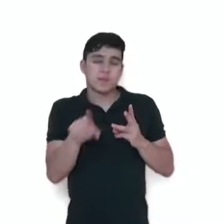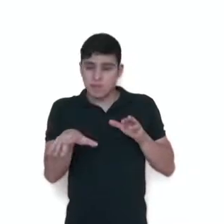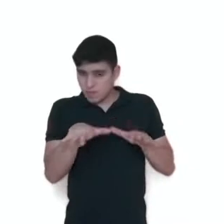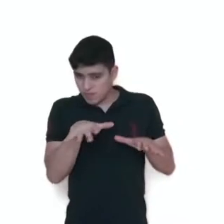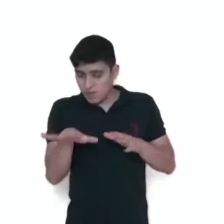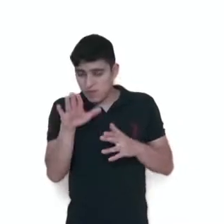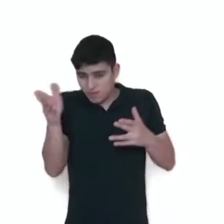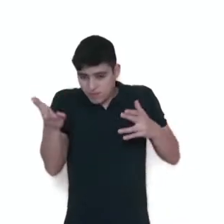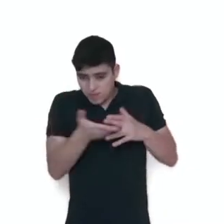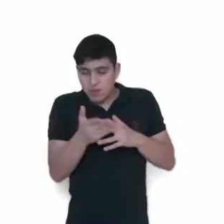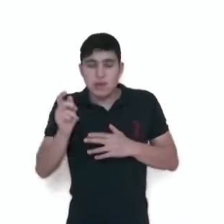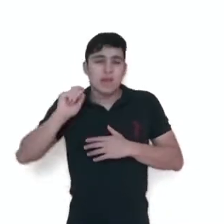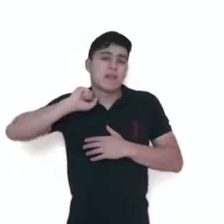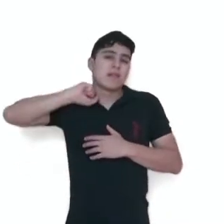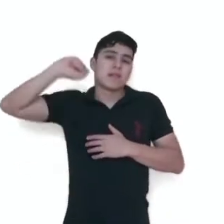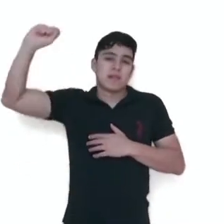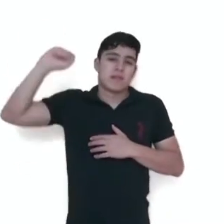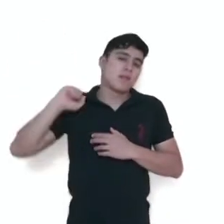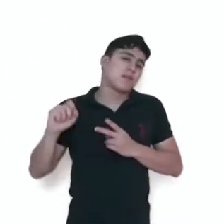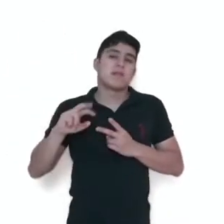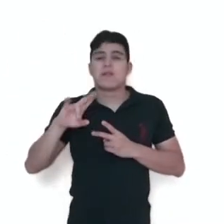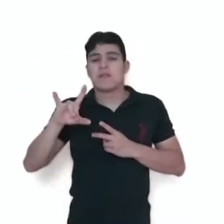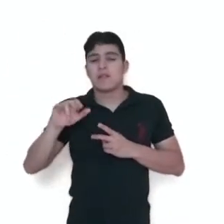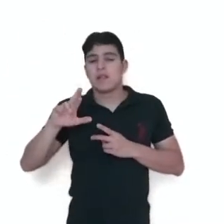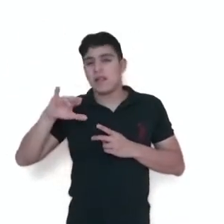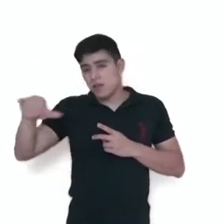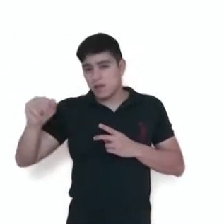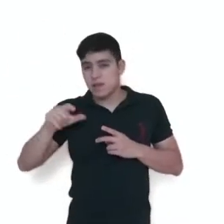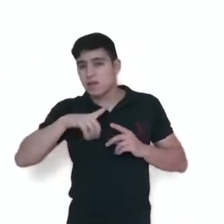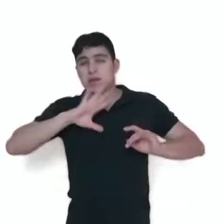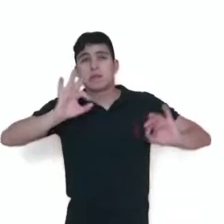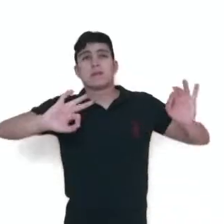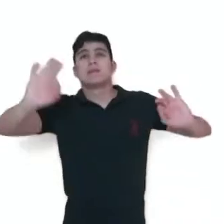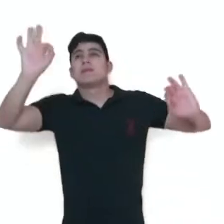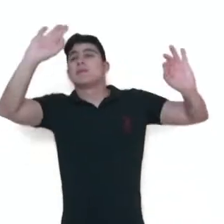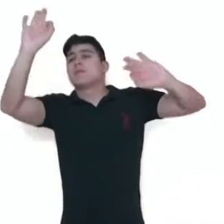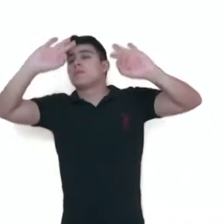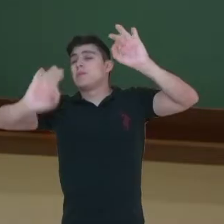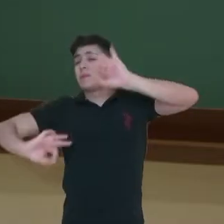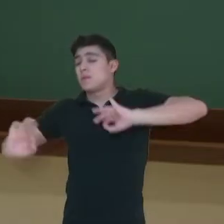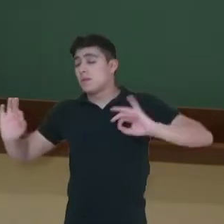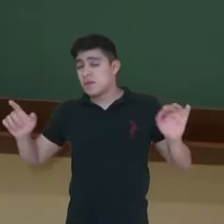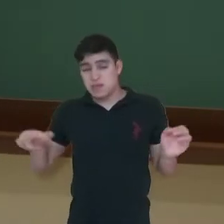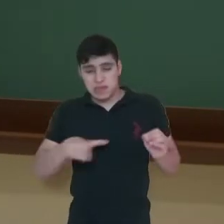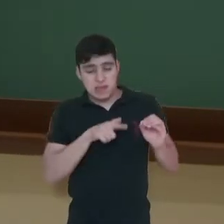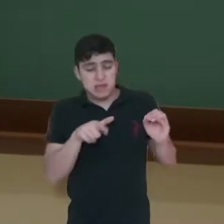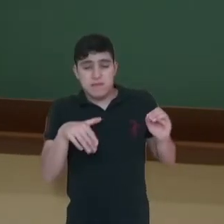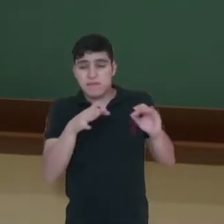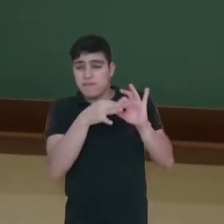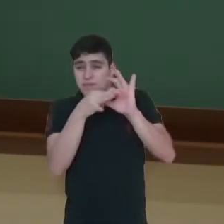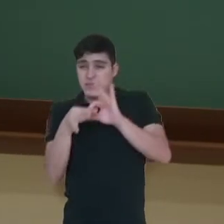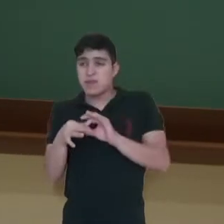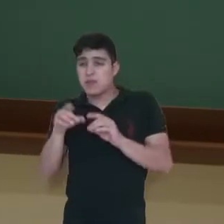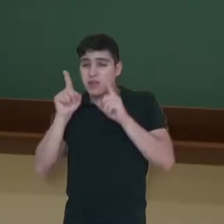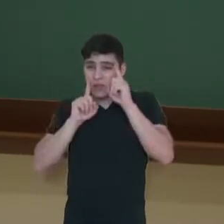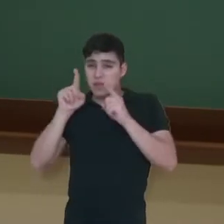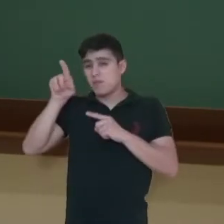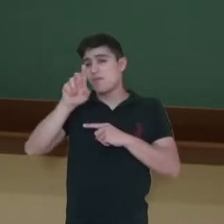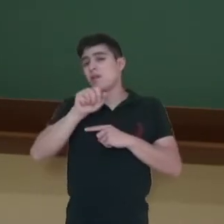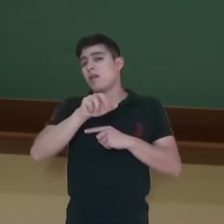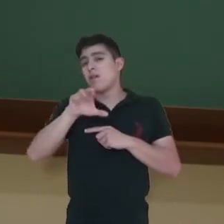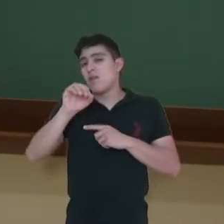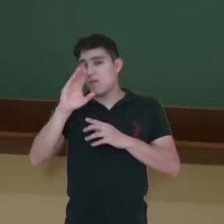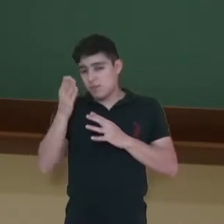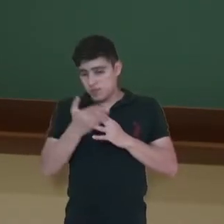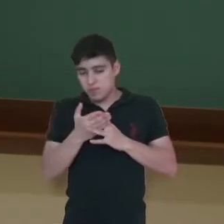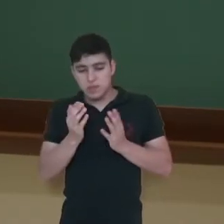barroco. Tiradentes, Vila Rica, atual Ouro Preto, com muita ornamentação dourada. Então o que acontece? Começa a se fazer essa